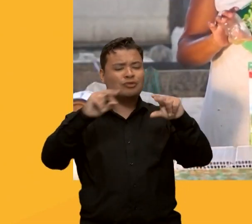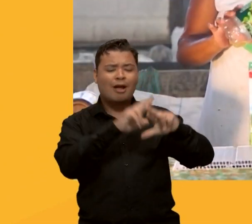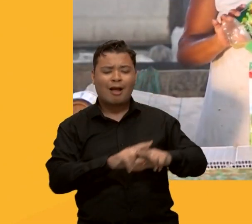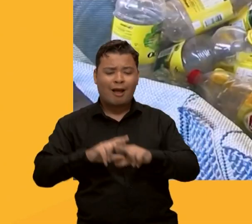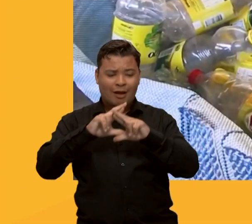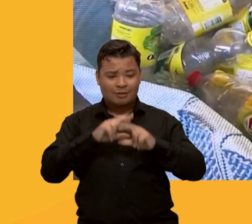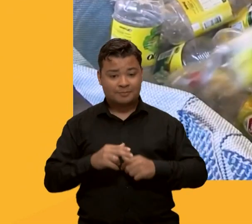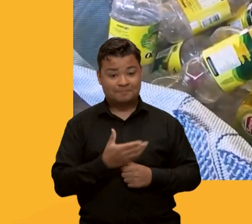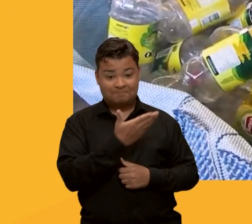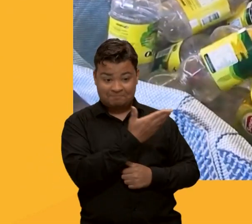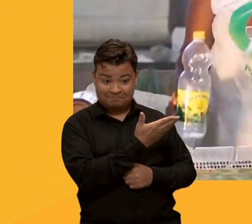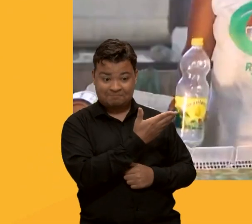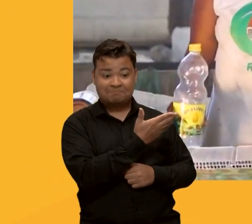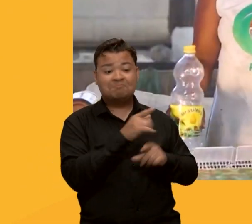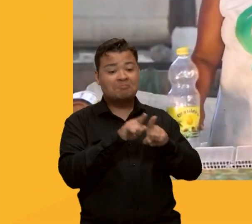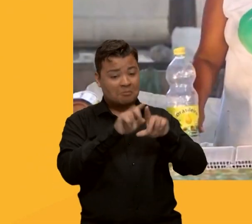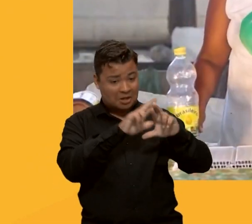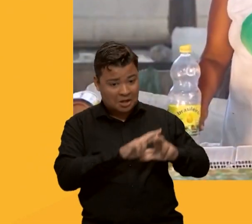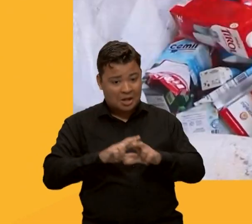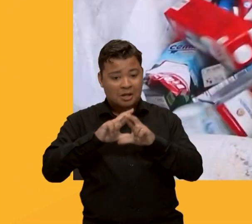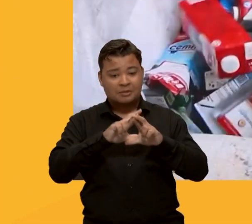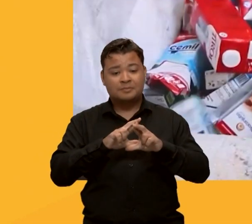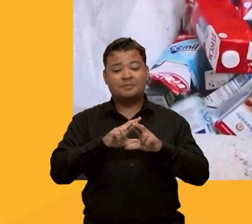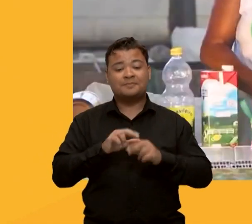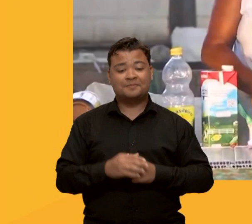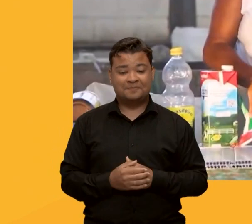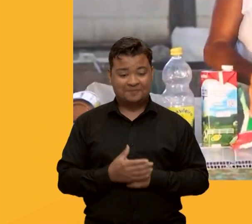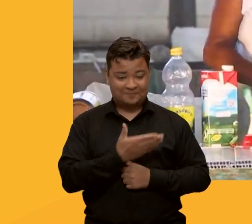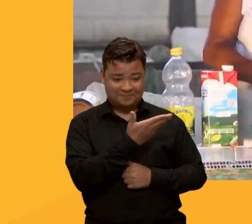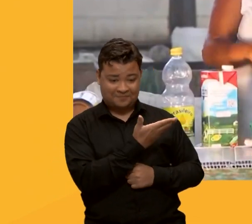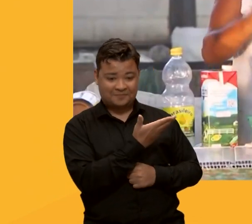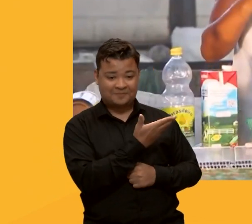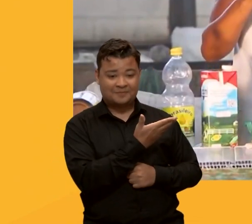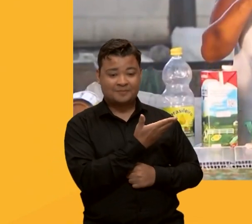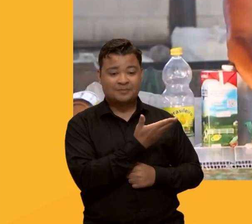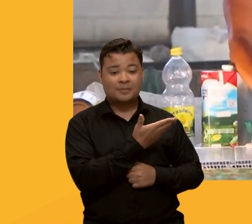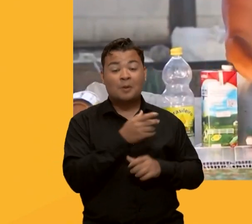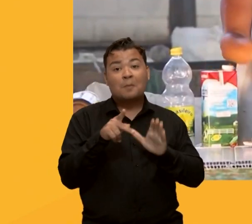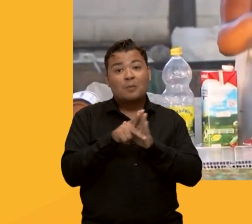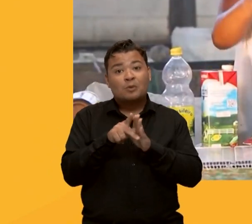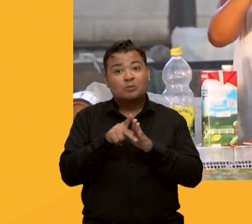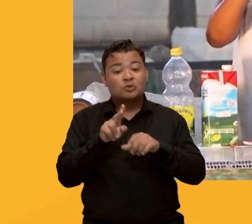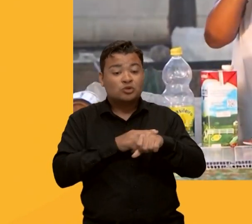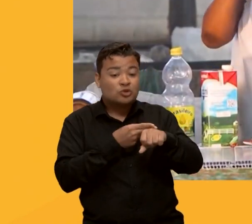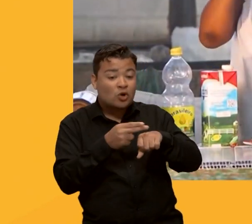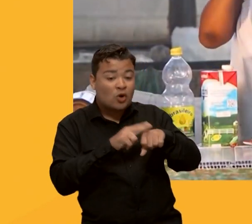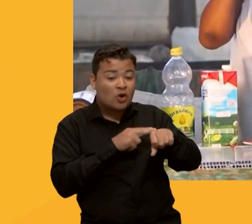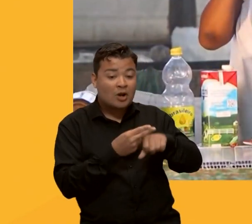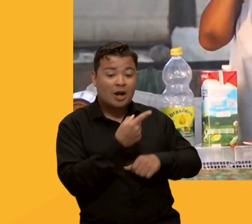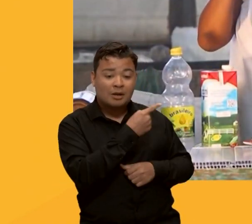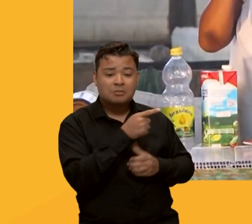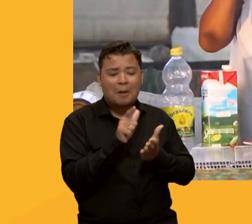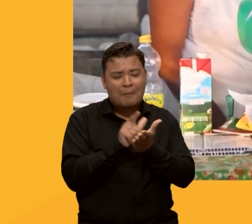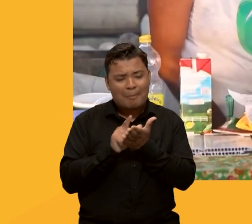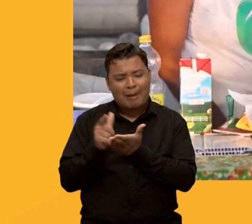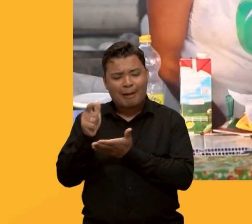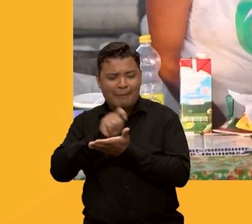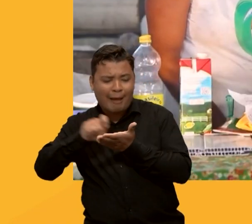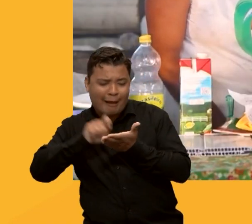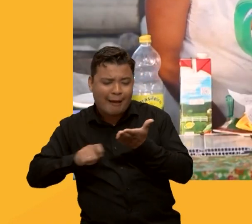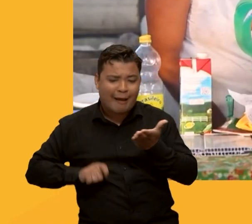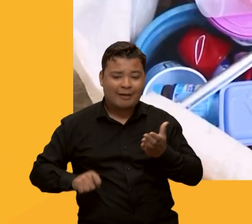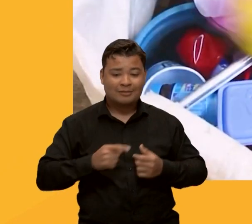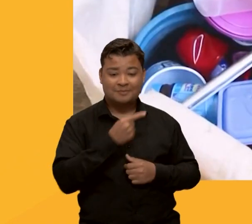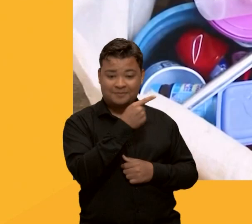óleo é reciclado. O leitinho das crianças. O papelzinho do chocolate. O papelzinho que a criança rabiscou. Aqui